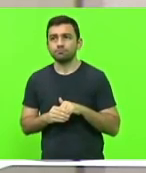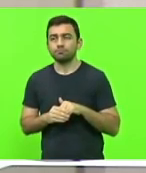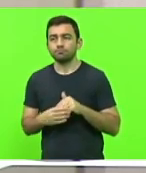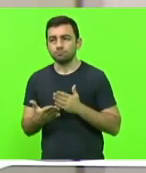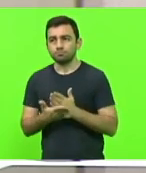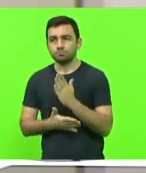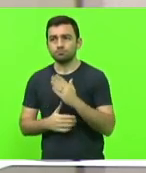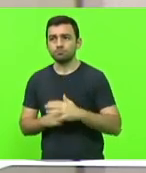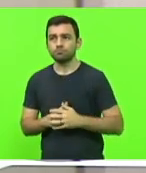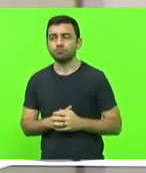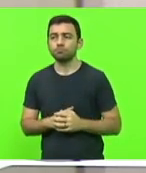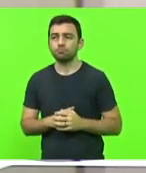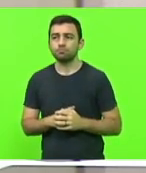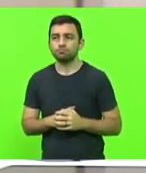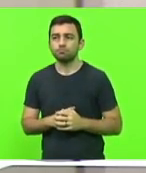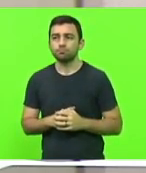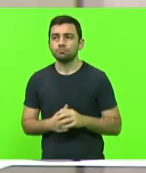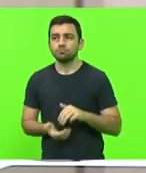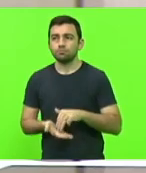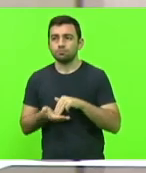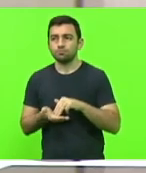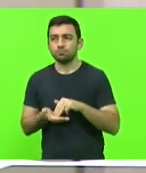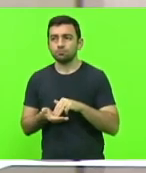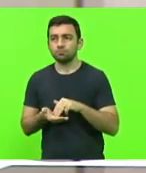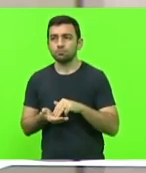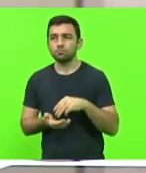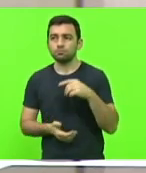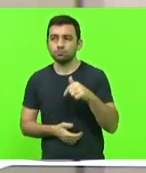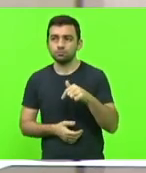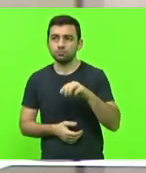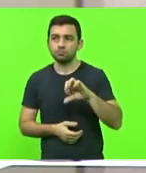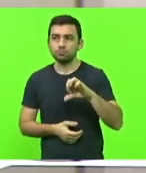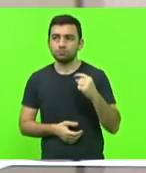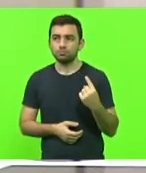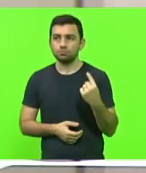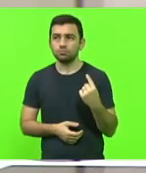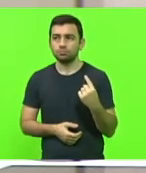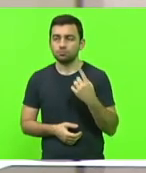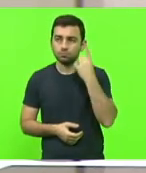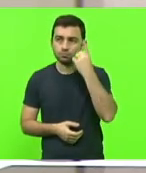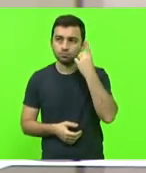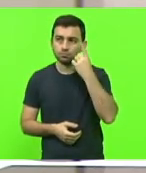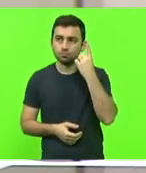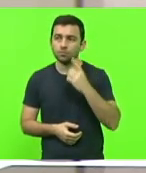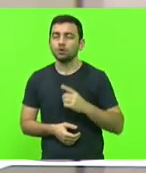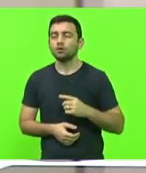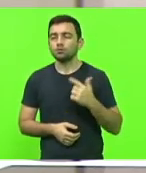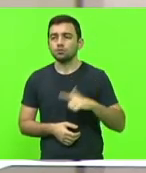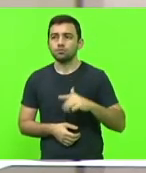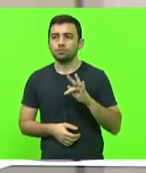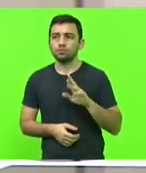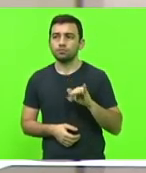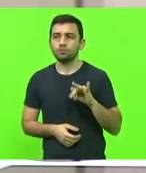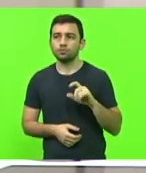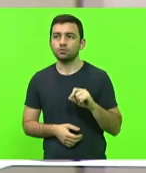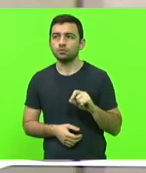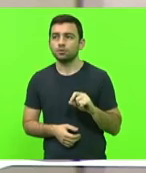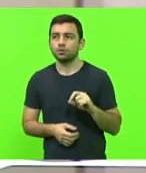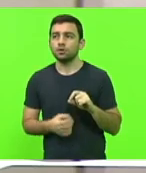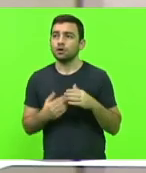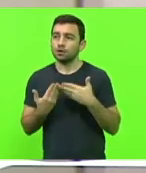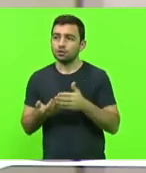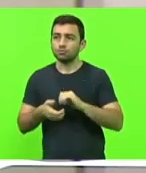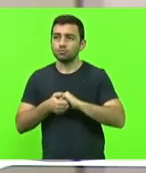Aprovado. Moção número 791, deputado Tiago Frigo, cumprimentando o mestre